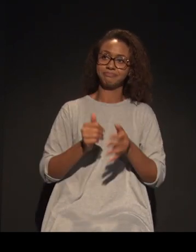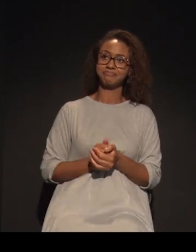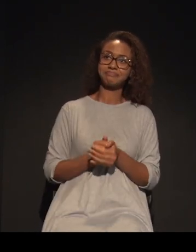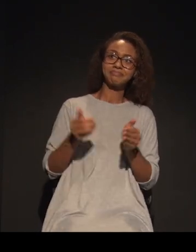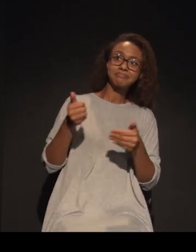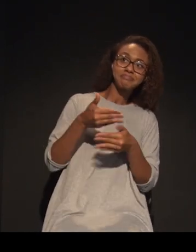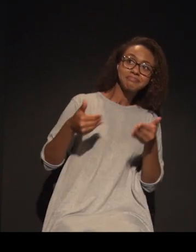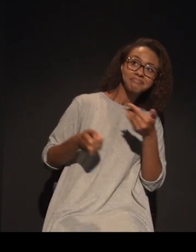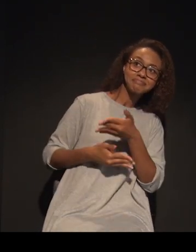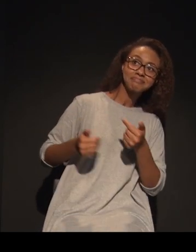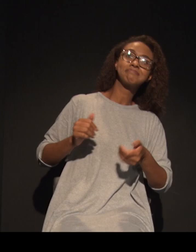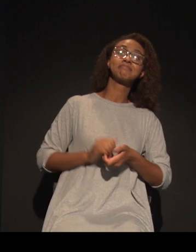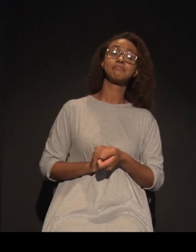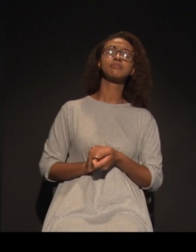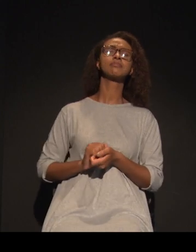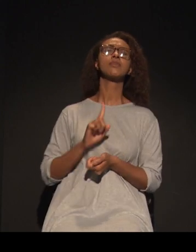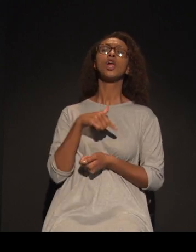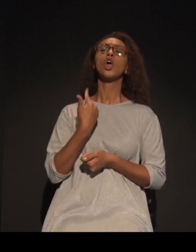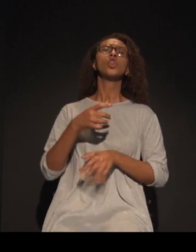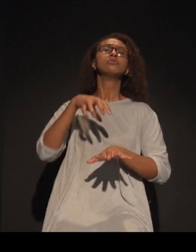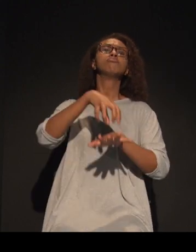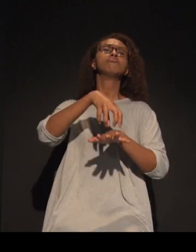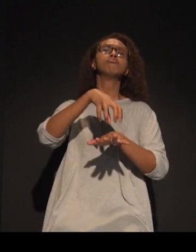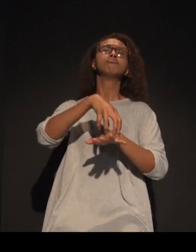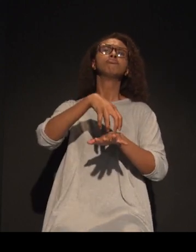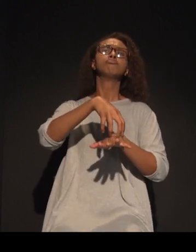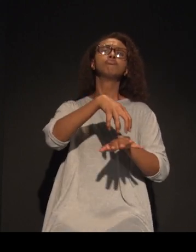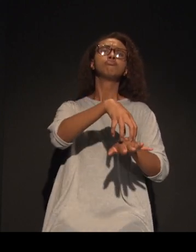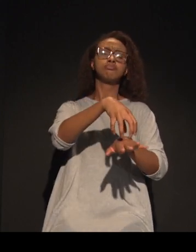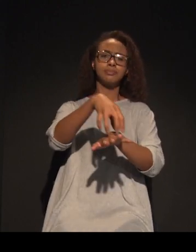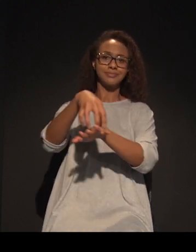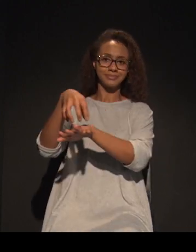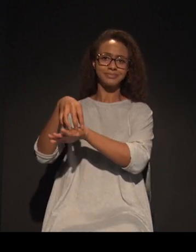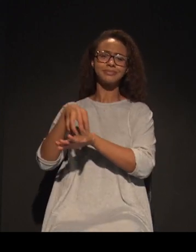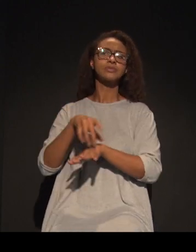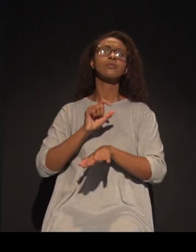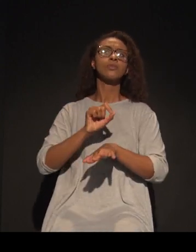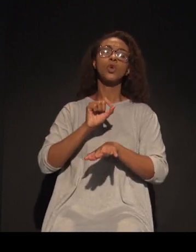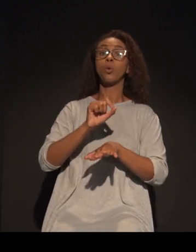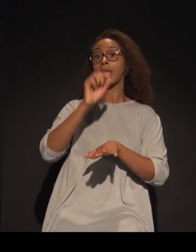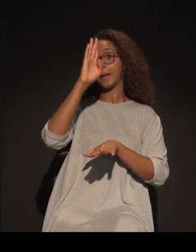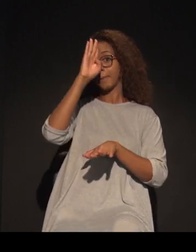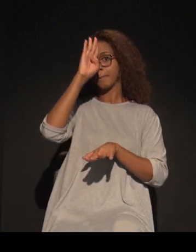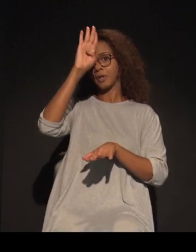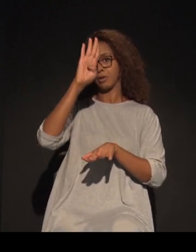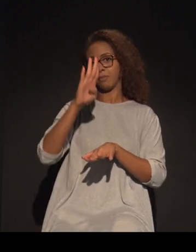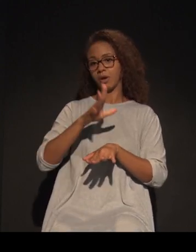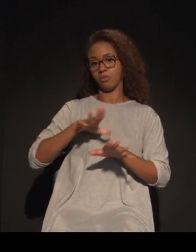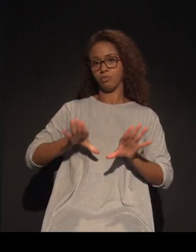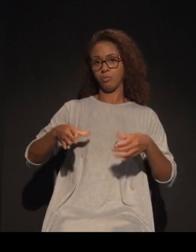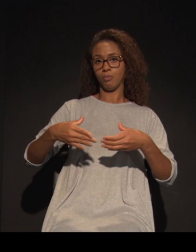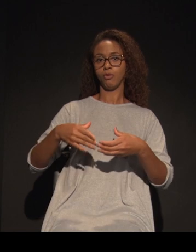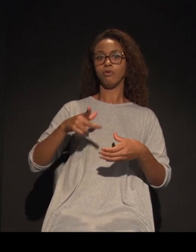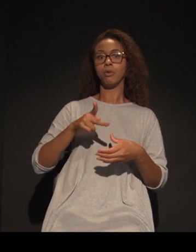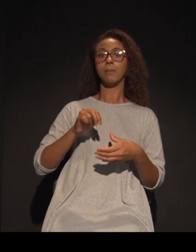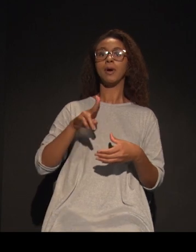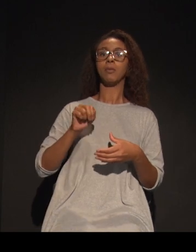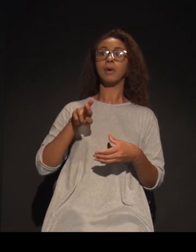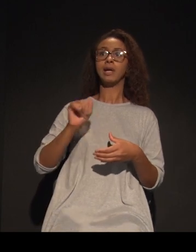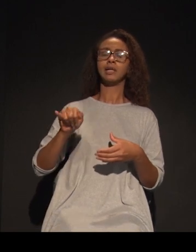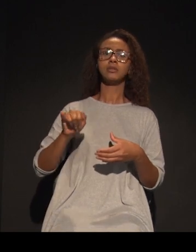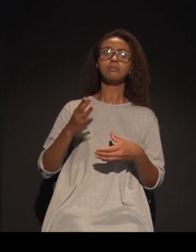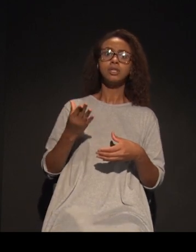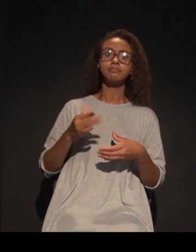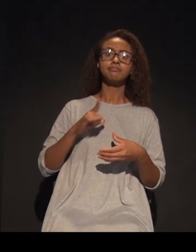essa aldeia é uma aldeia central que é do povo palmarino é tem pista de pouso